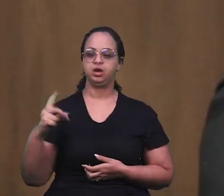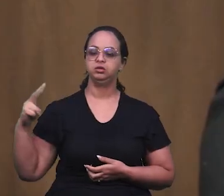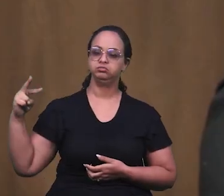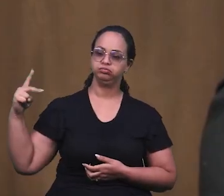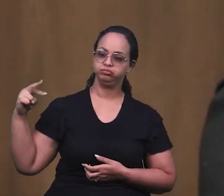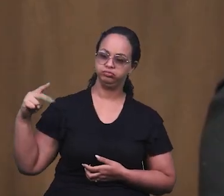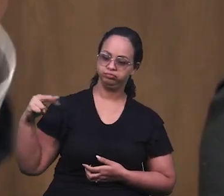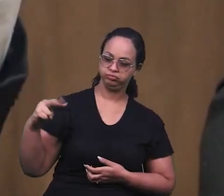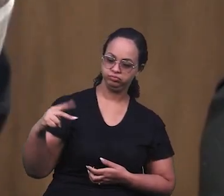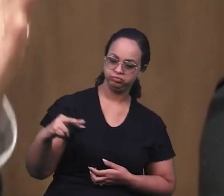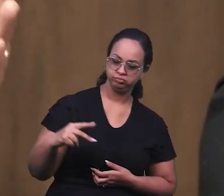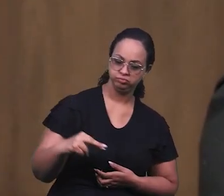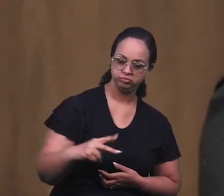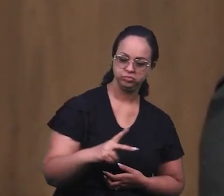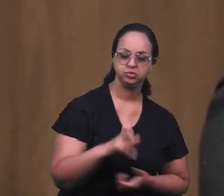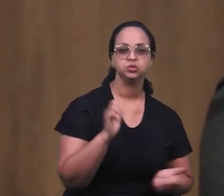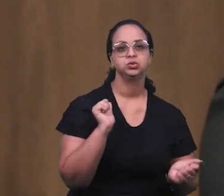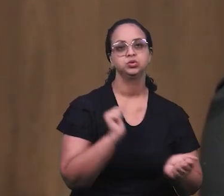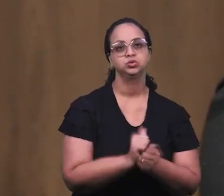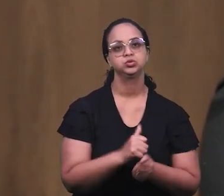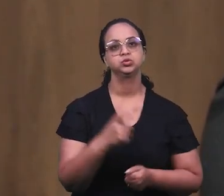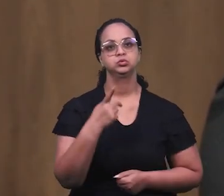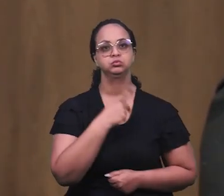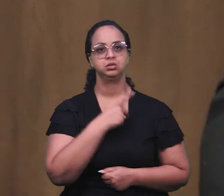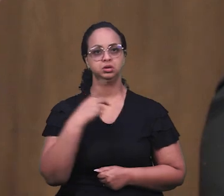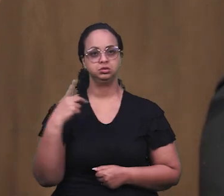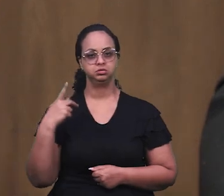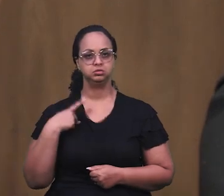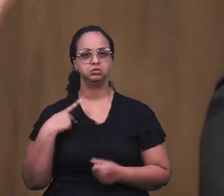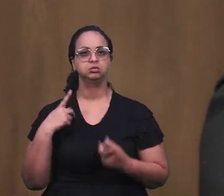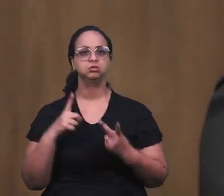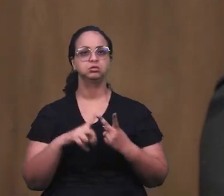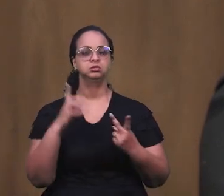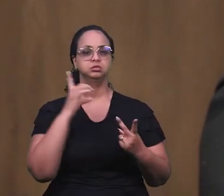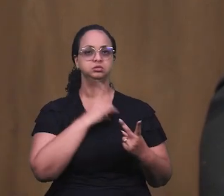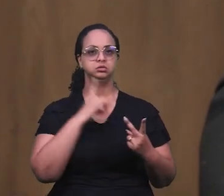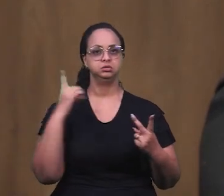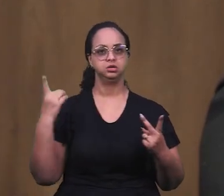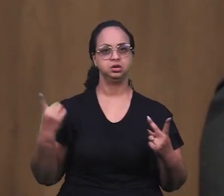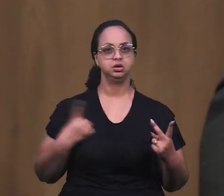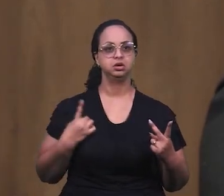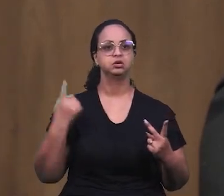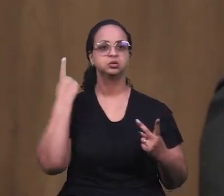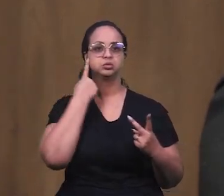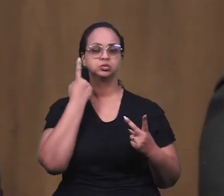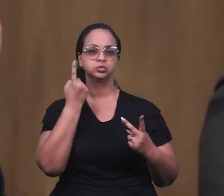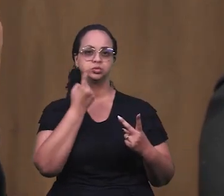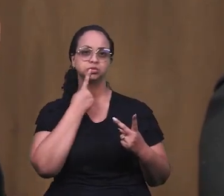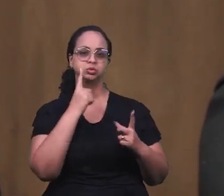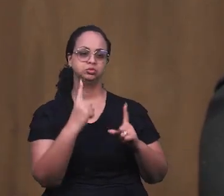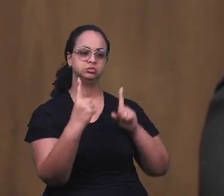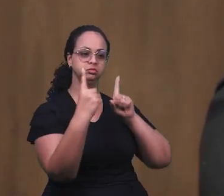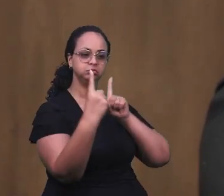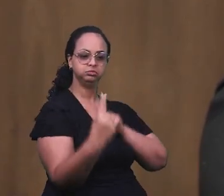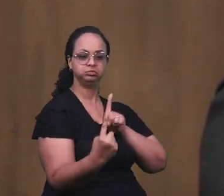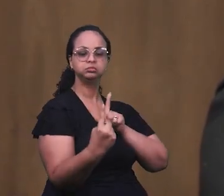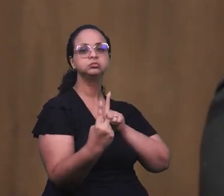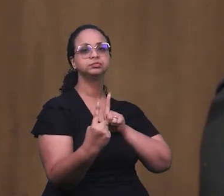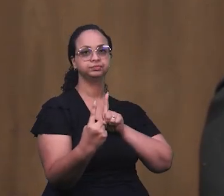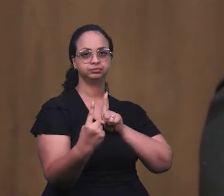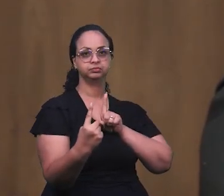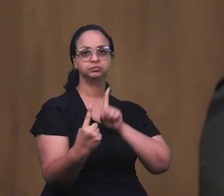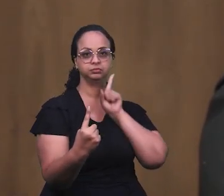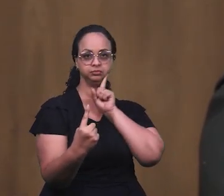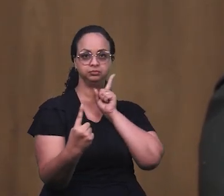dentro do batistério, fica ali o pastor, às vezes o diácono ajudando a batizar, né, o surdo aqui no meio, e o intérprete aqui na frente do